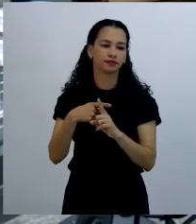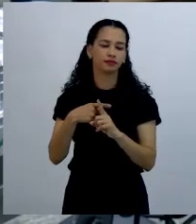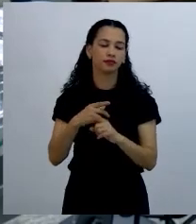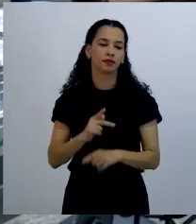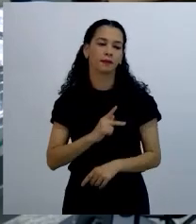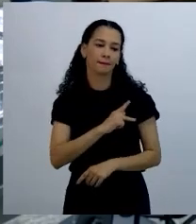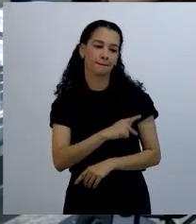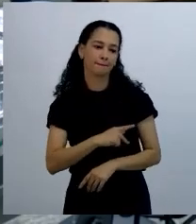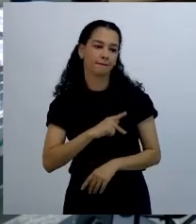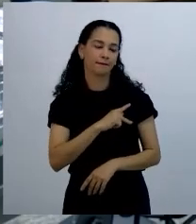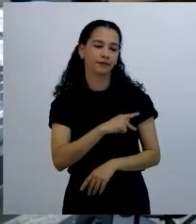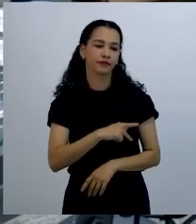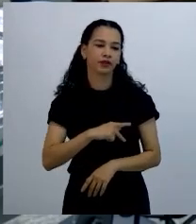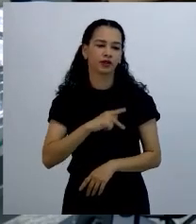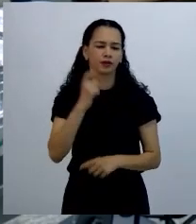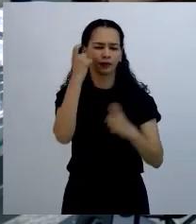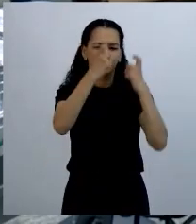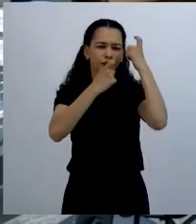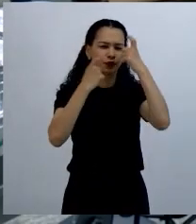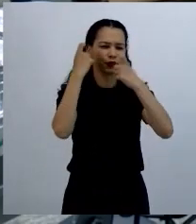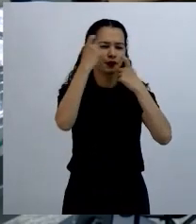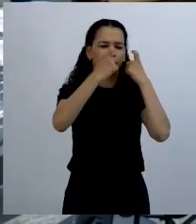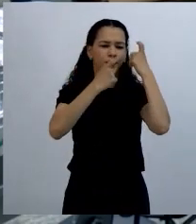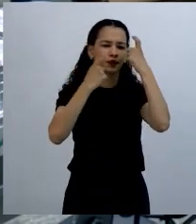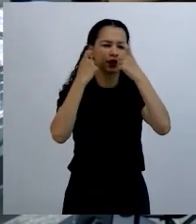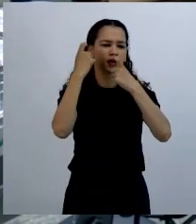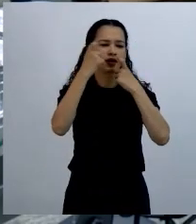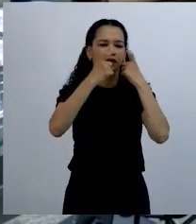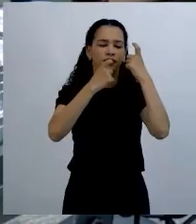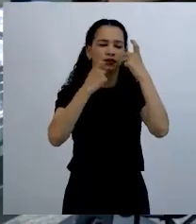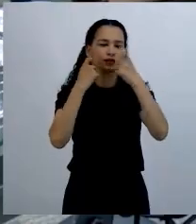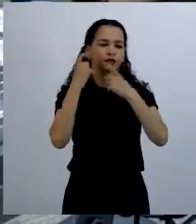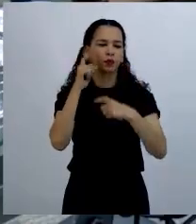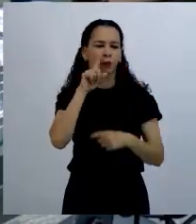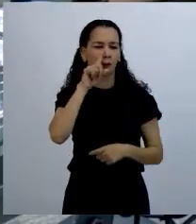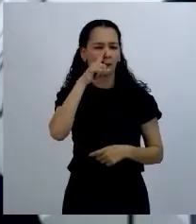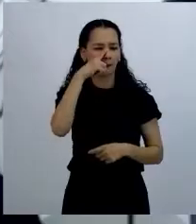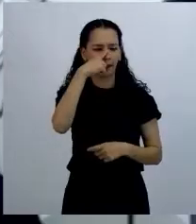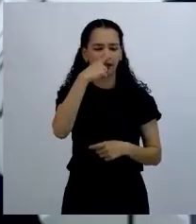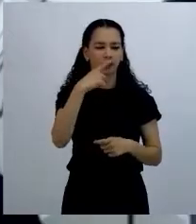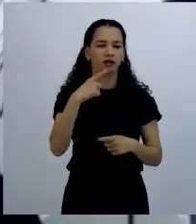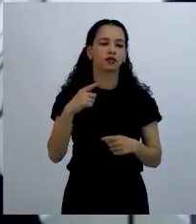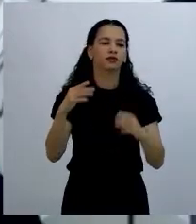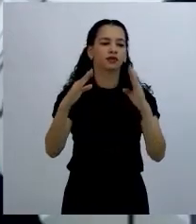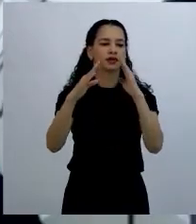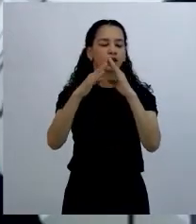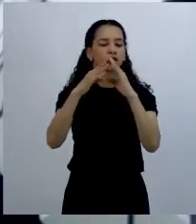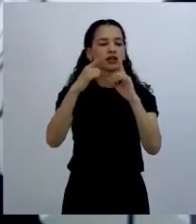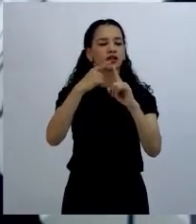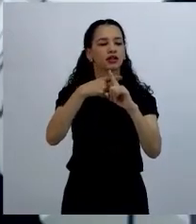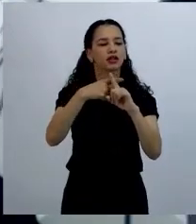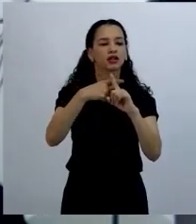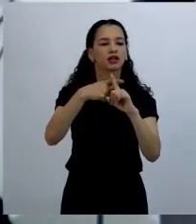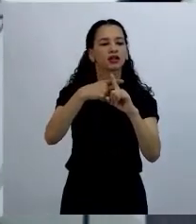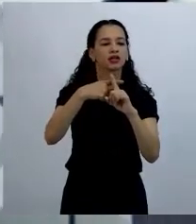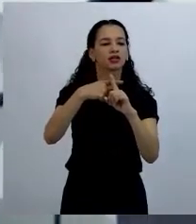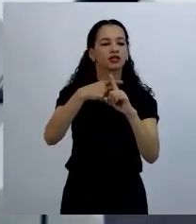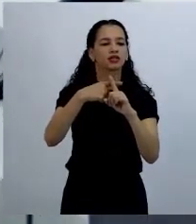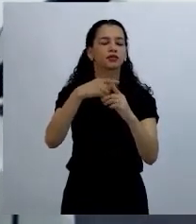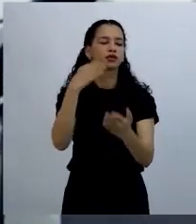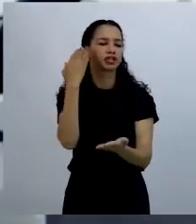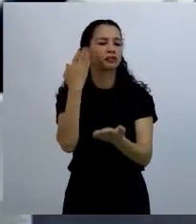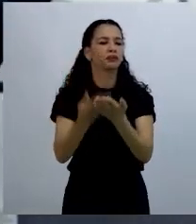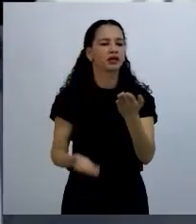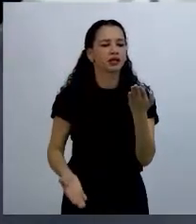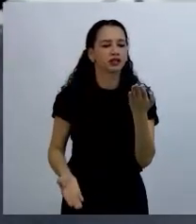daqueles que acreditam que alegria sabe no Senhor é a nossa força irmãos é por isso que quando a gente